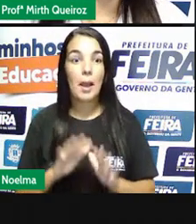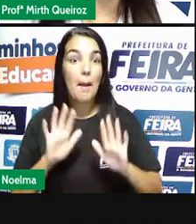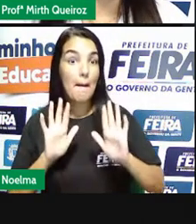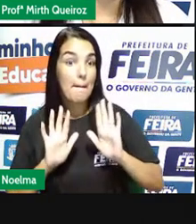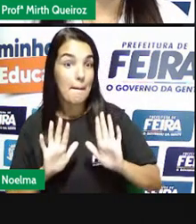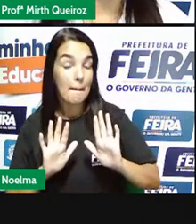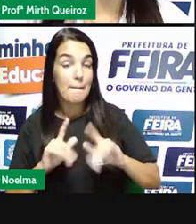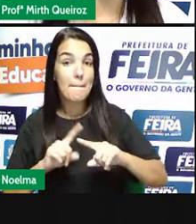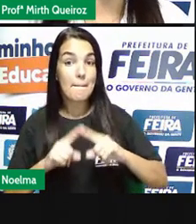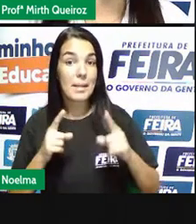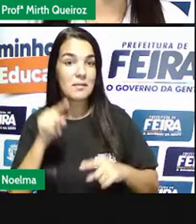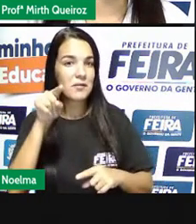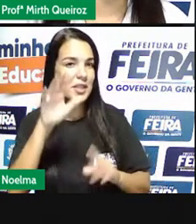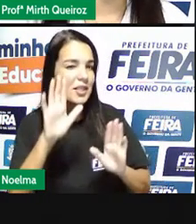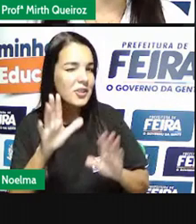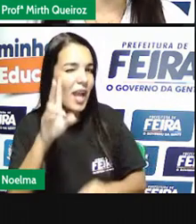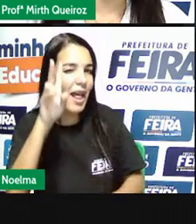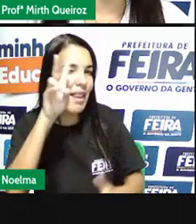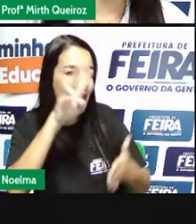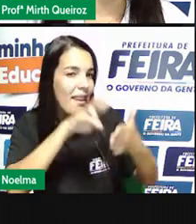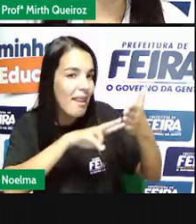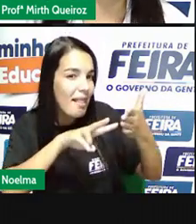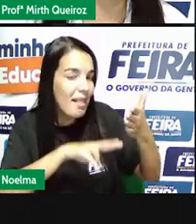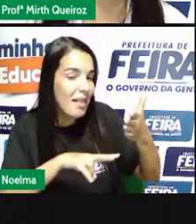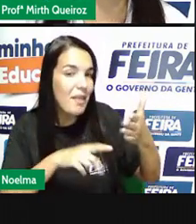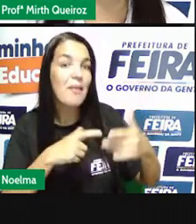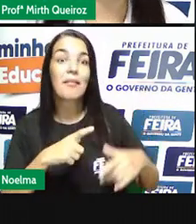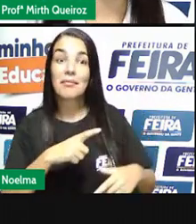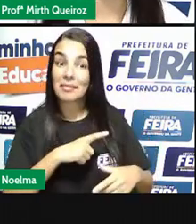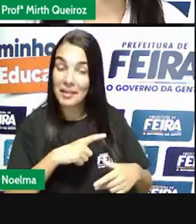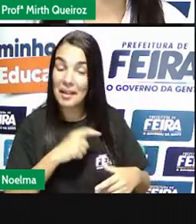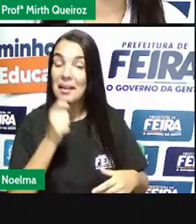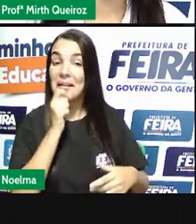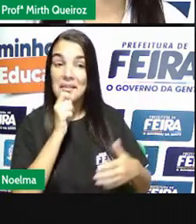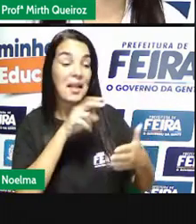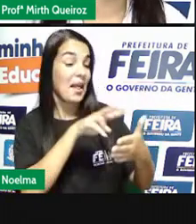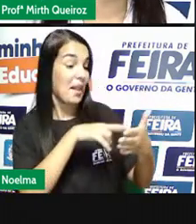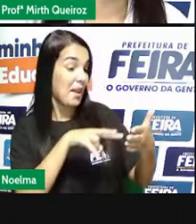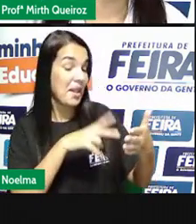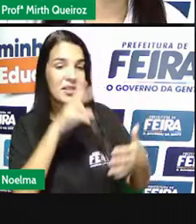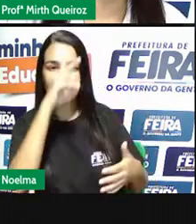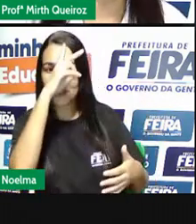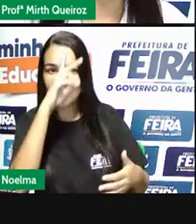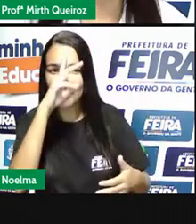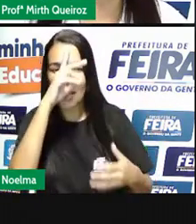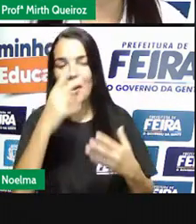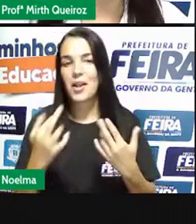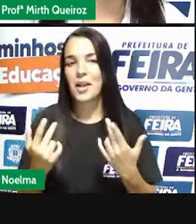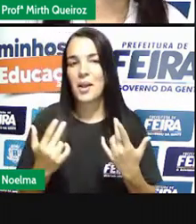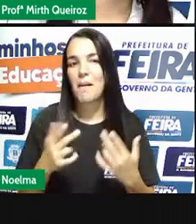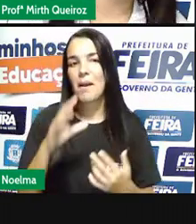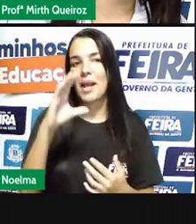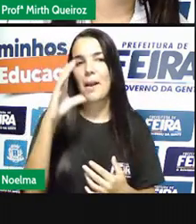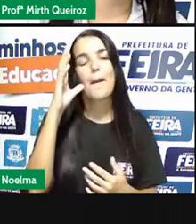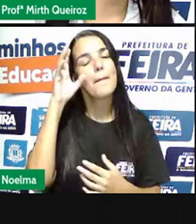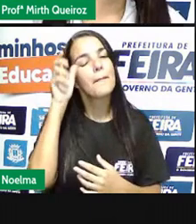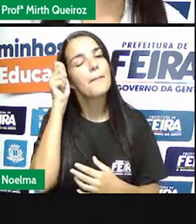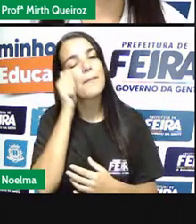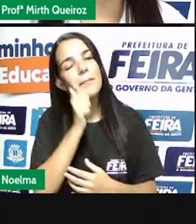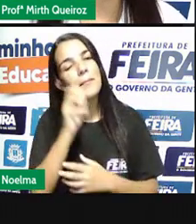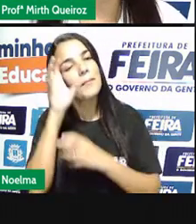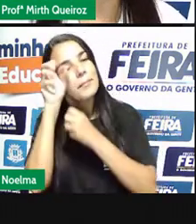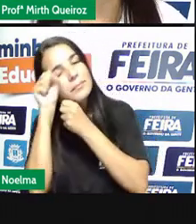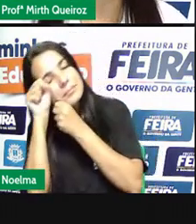provavelmente Você já leu e ainda ler muitos contos de fadas histórias com Cinderela Bela Adormecida